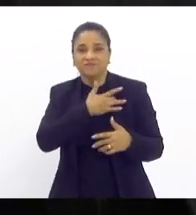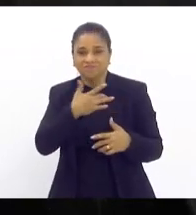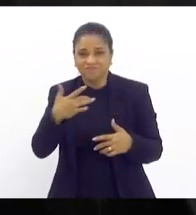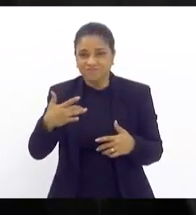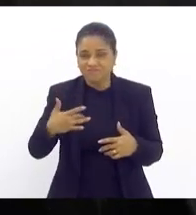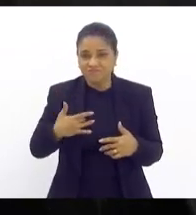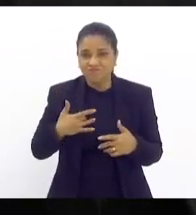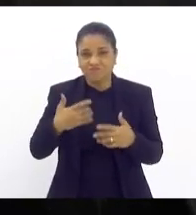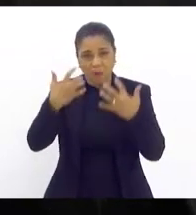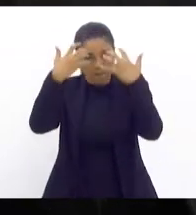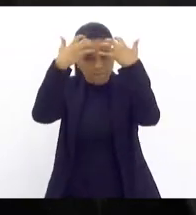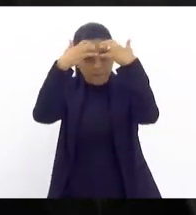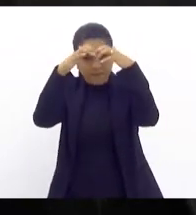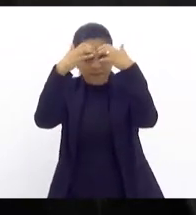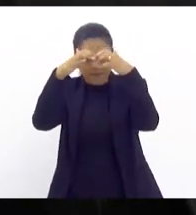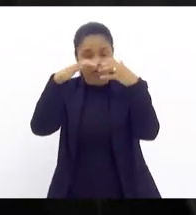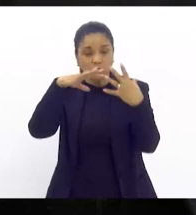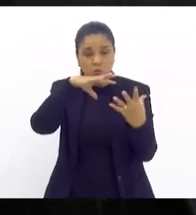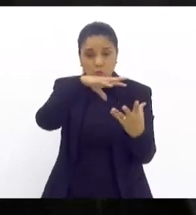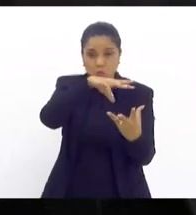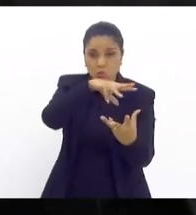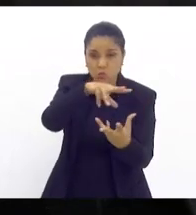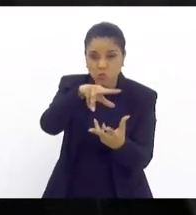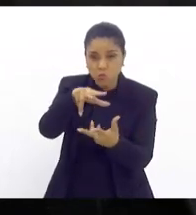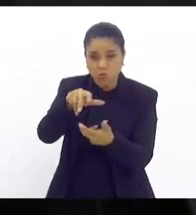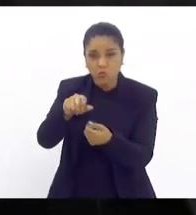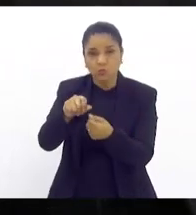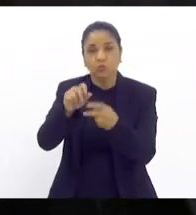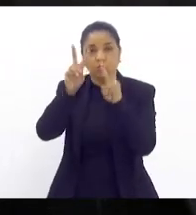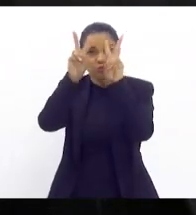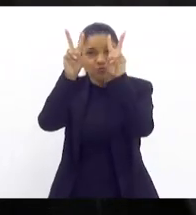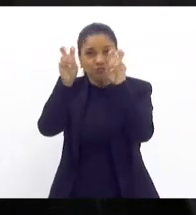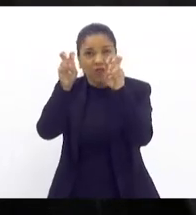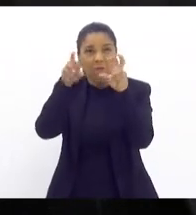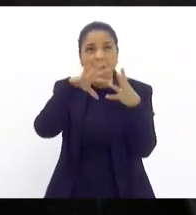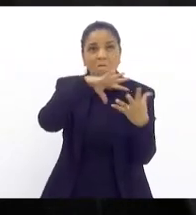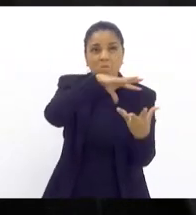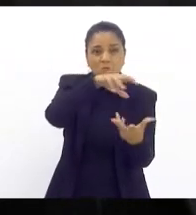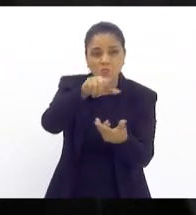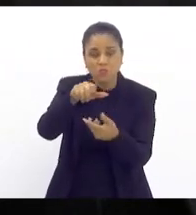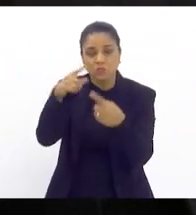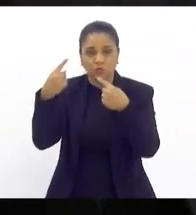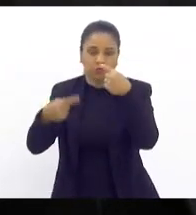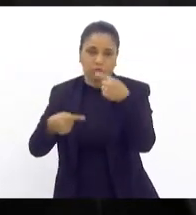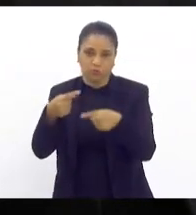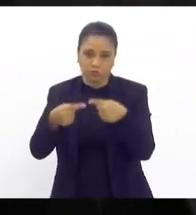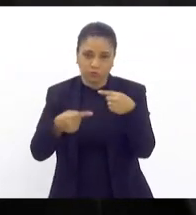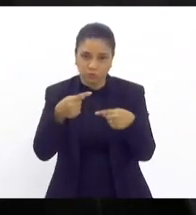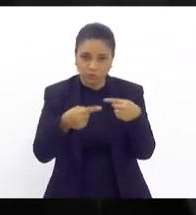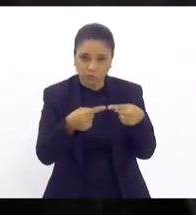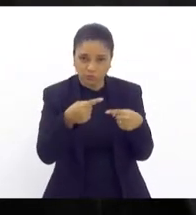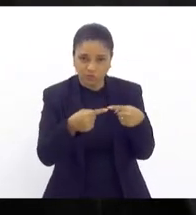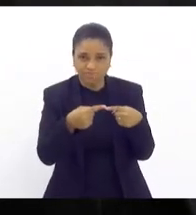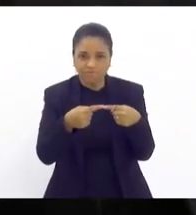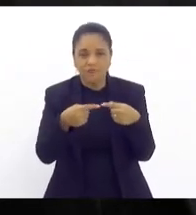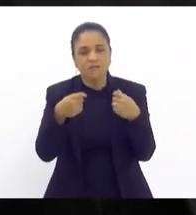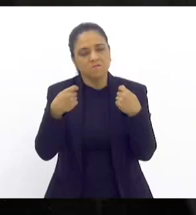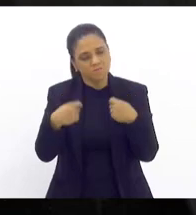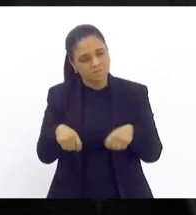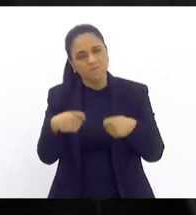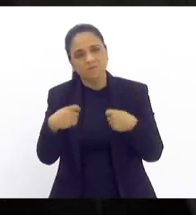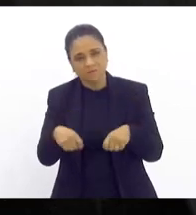mundial hoje é um tema Mundial saúde mental tá se discutindo no mundo todo já havia essa necessidade